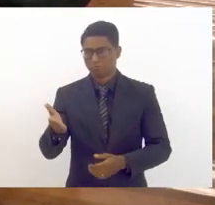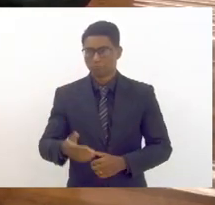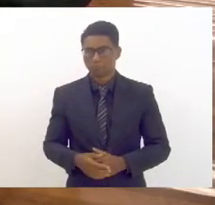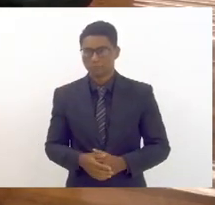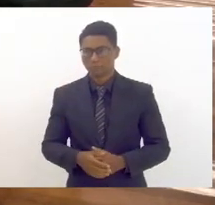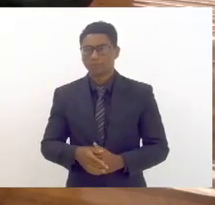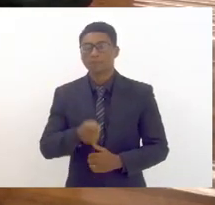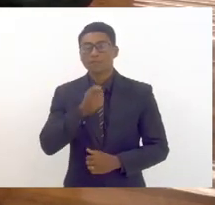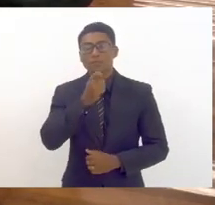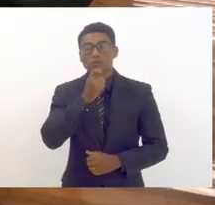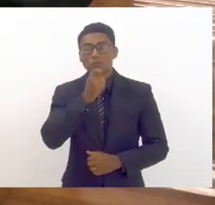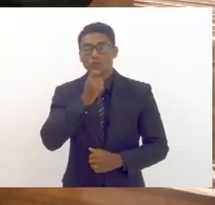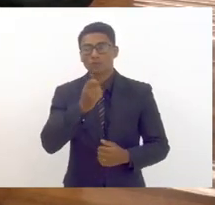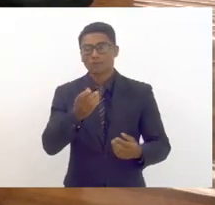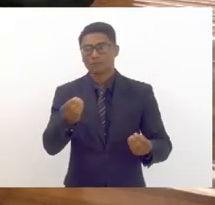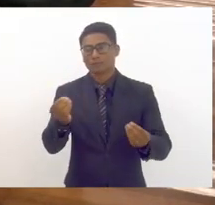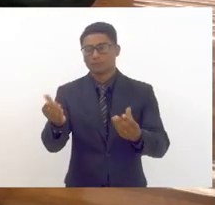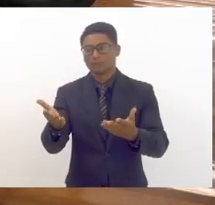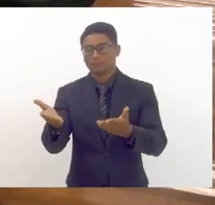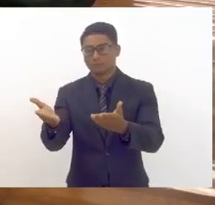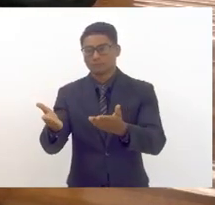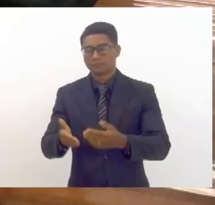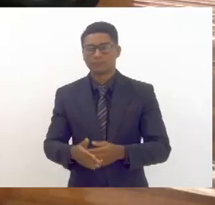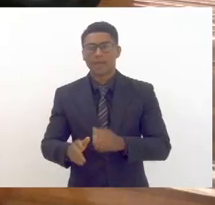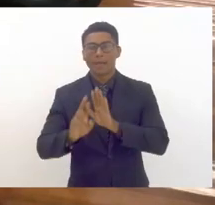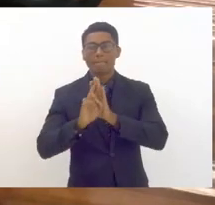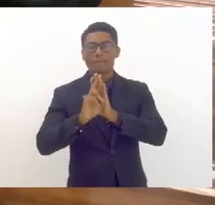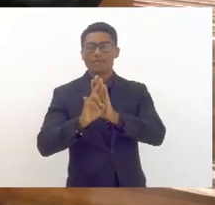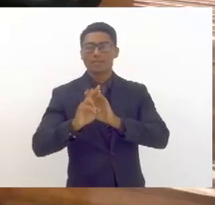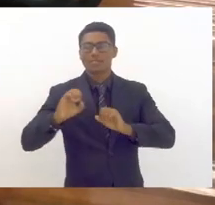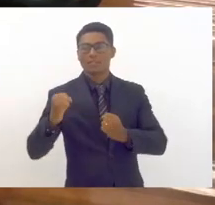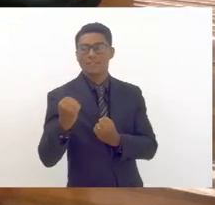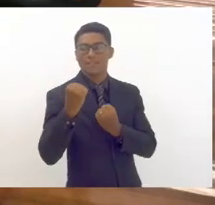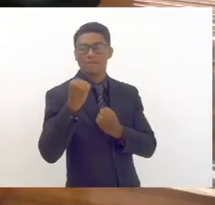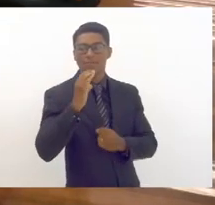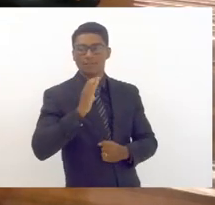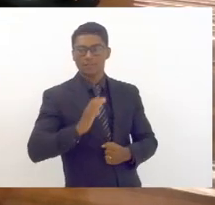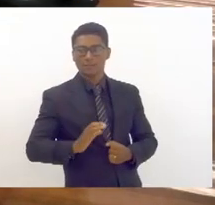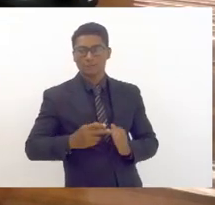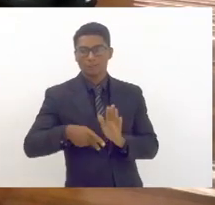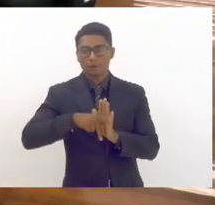Passar o microfone aqui, por favor, para os representantes da Defesa Civil de Angra dos Reis.